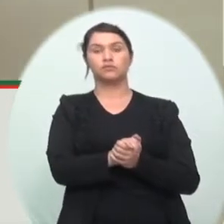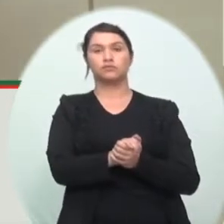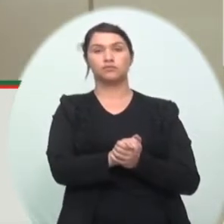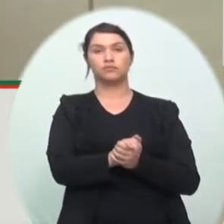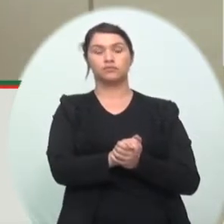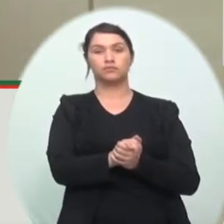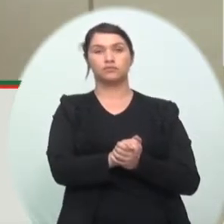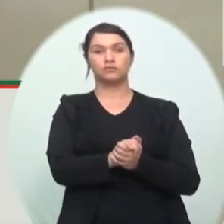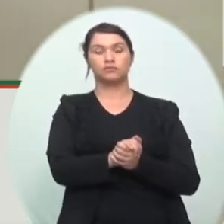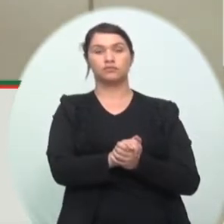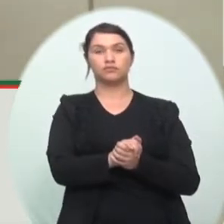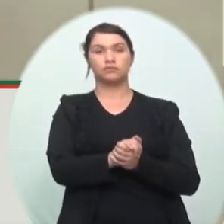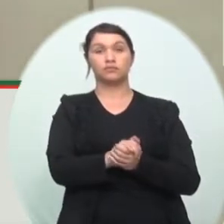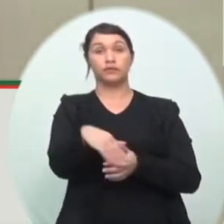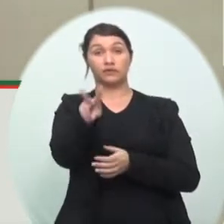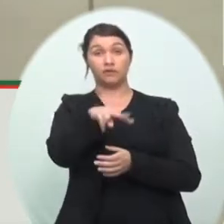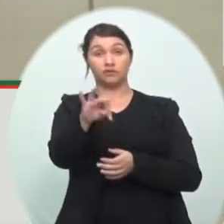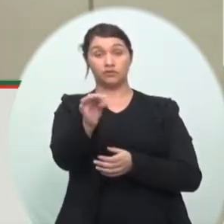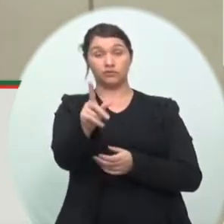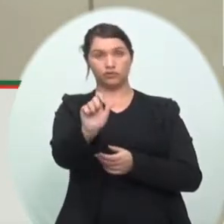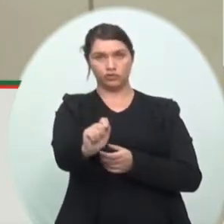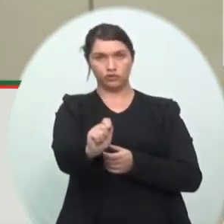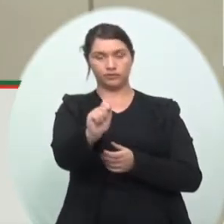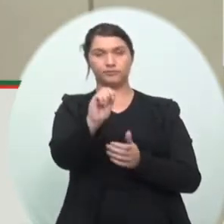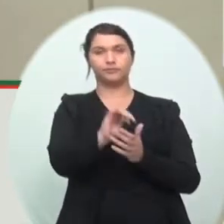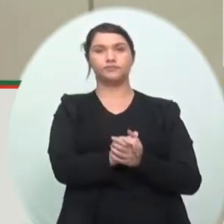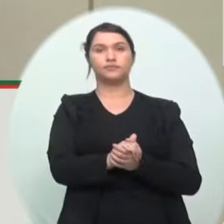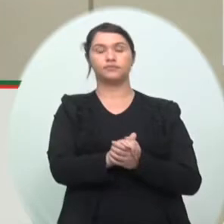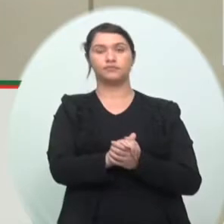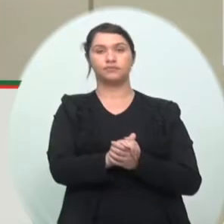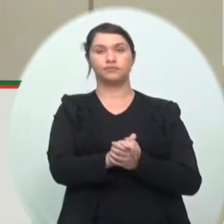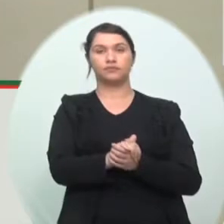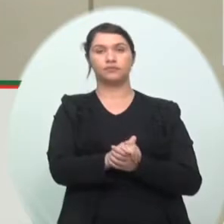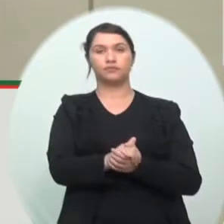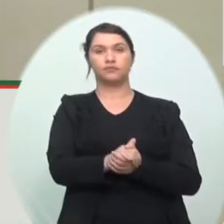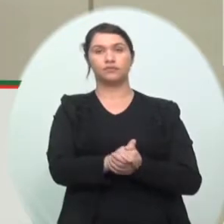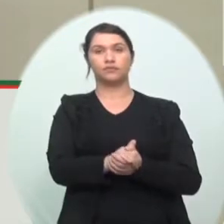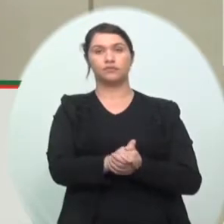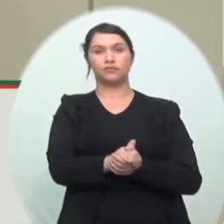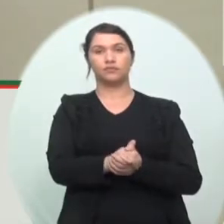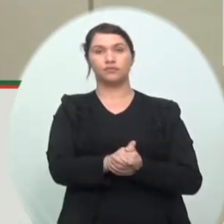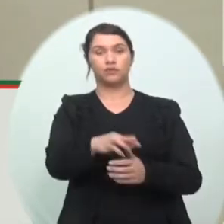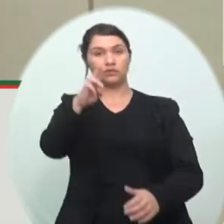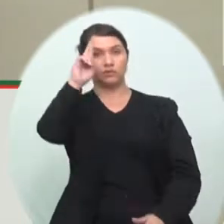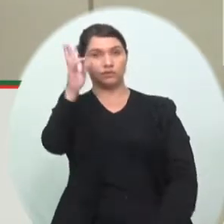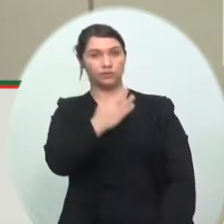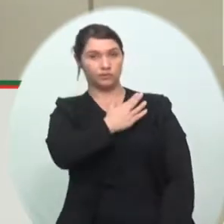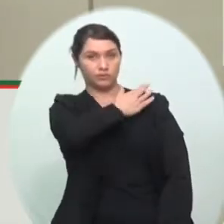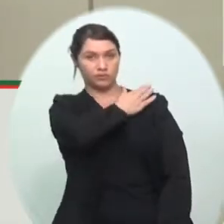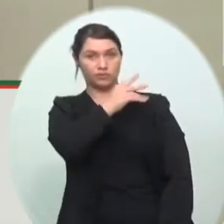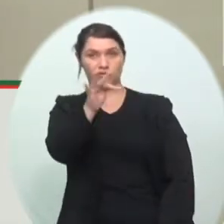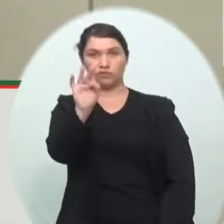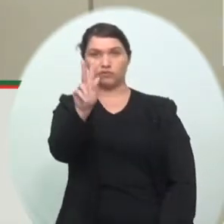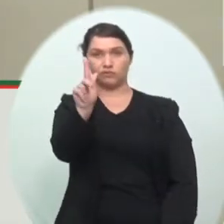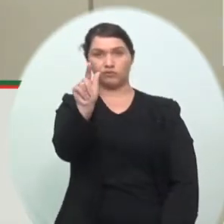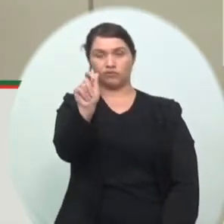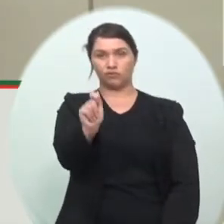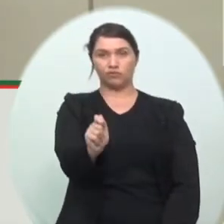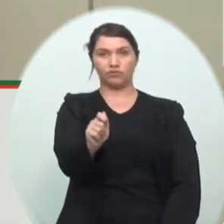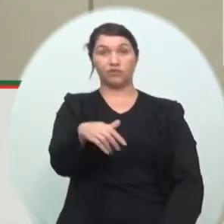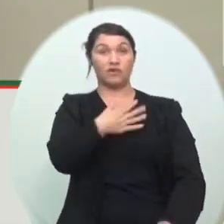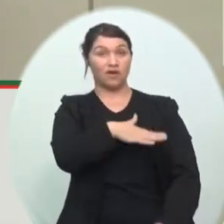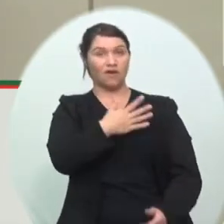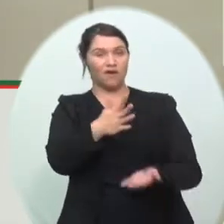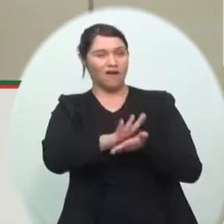Bom, vereador Tita, não só o nosso Coronel Fraga gosta de samba, mas é também um apaixonado pelo Figueirense, né,